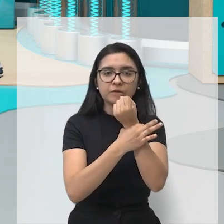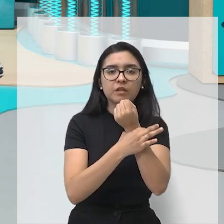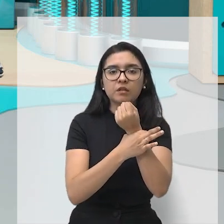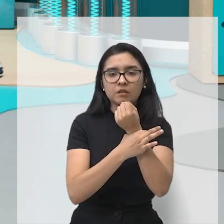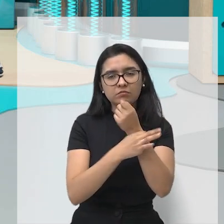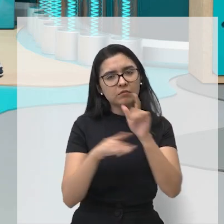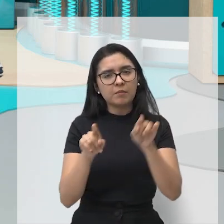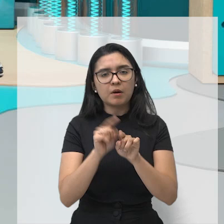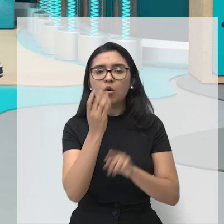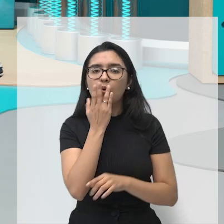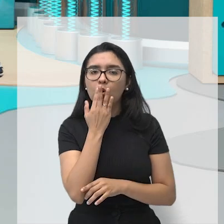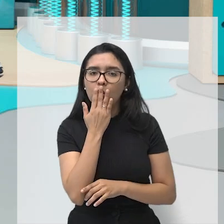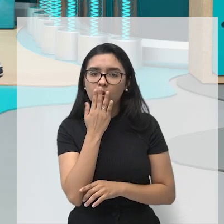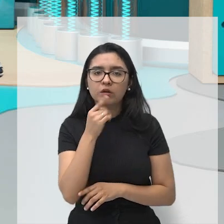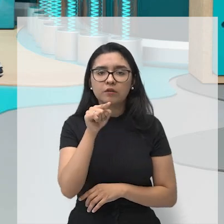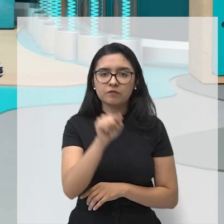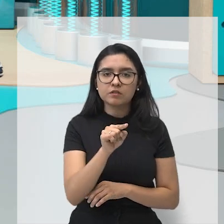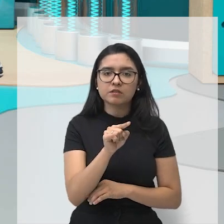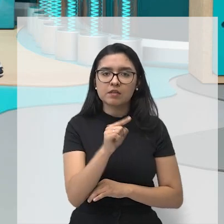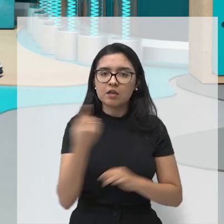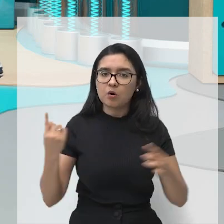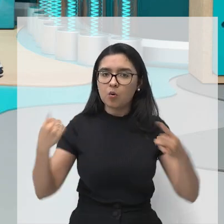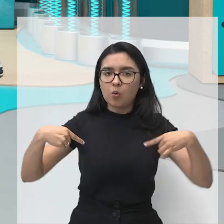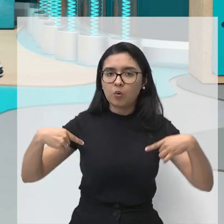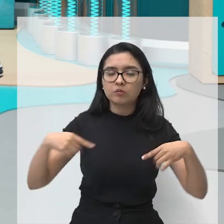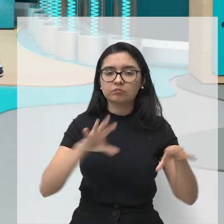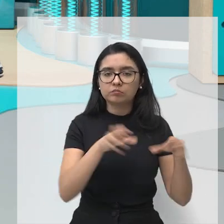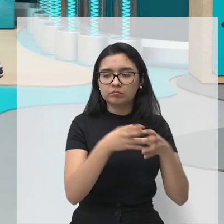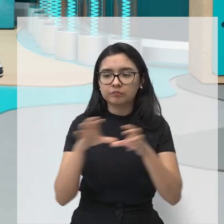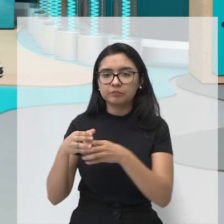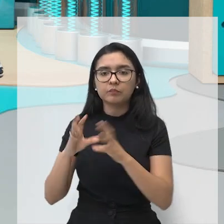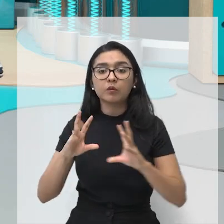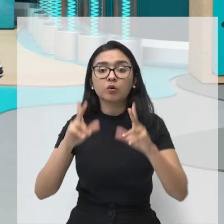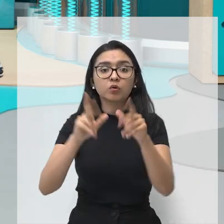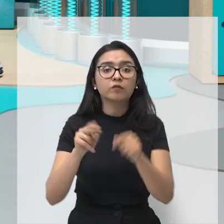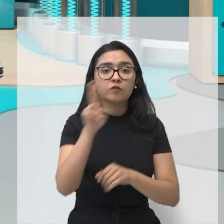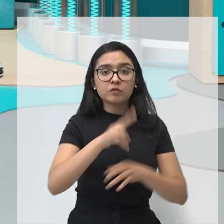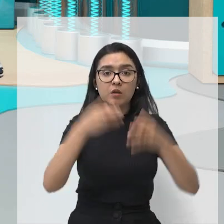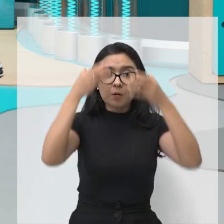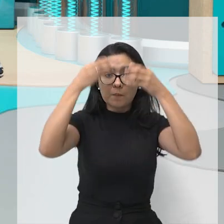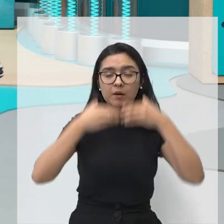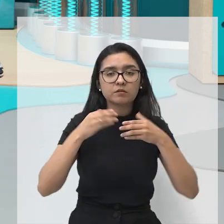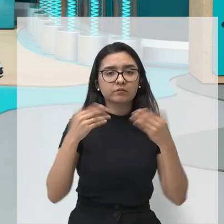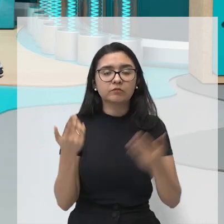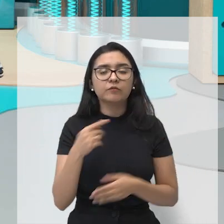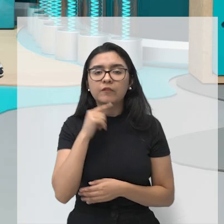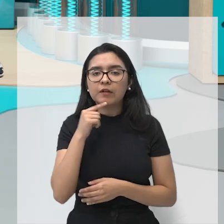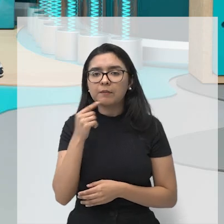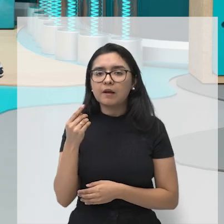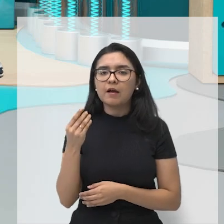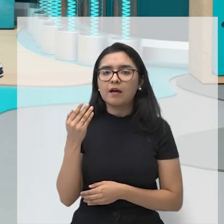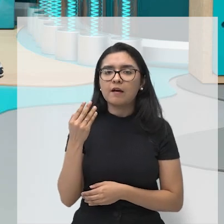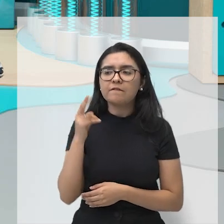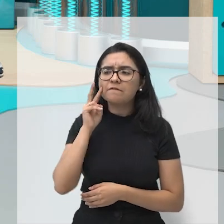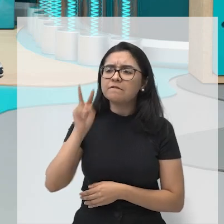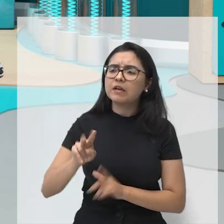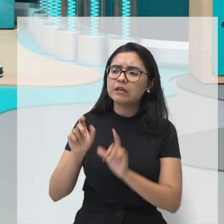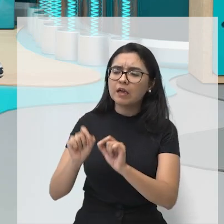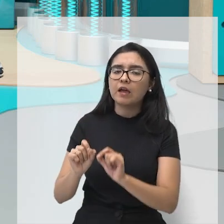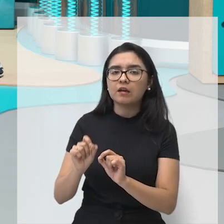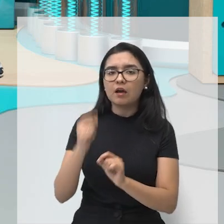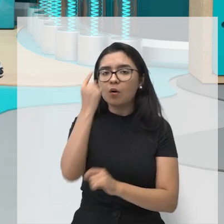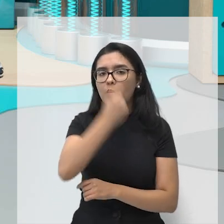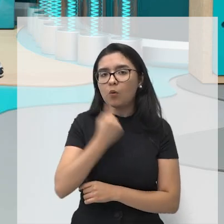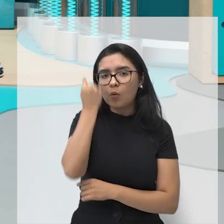identifica que você é o adversário, né? Uma vez que, imagina, todos vão estar de máscara, não vai dar para a gente ver o rosto de quem é do